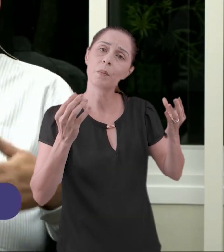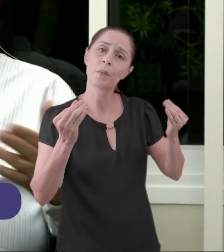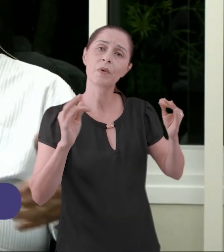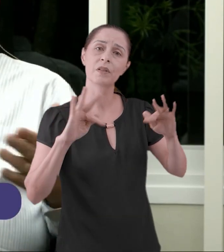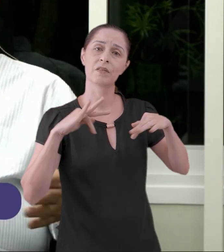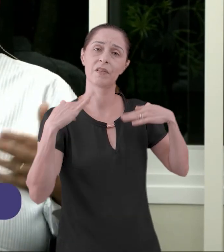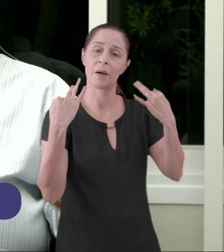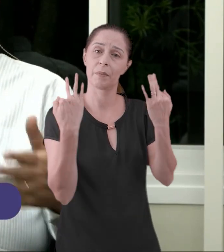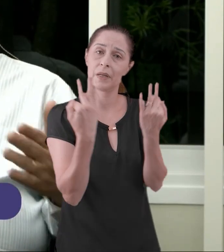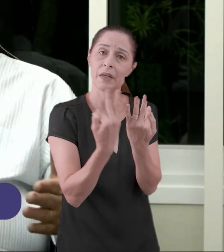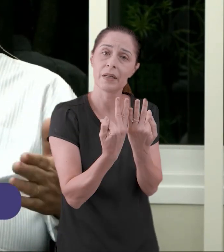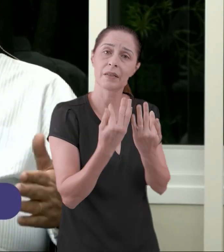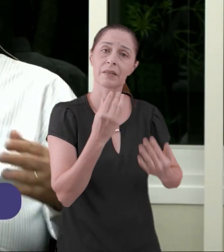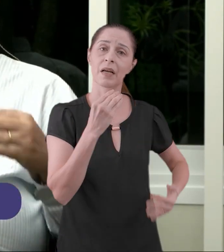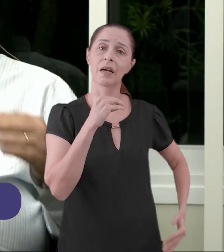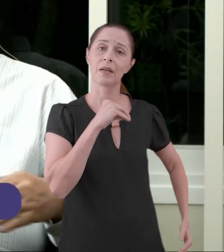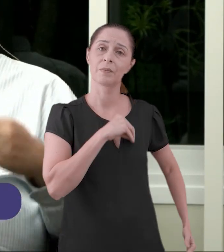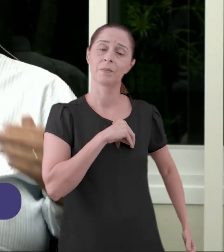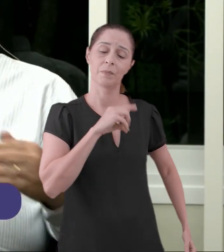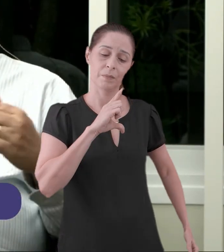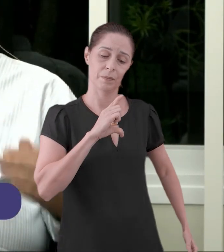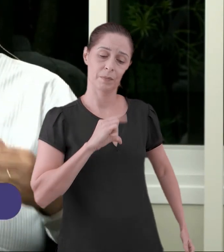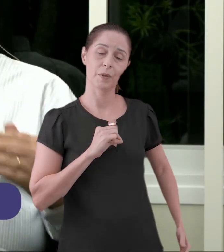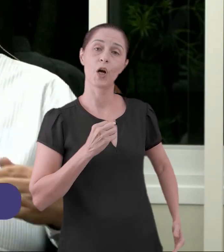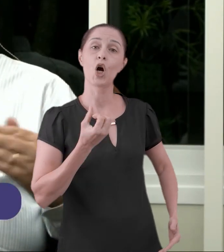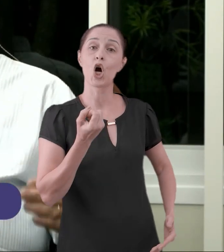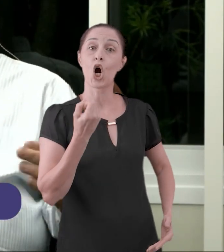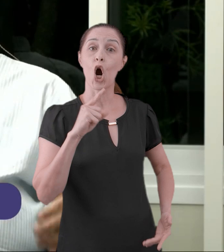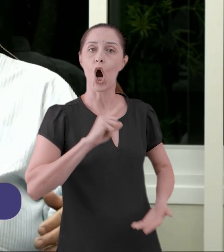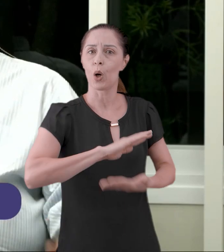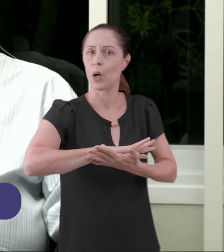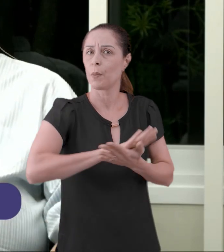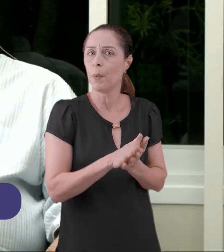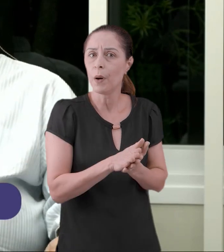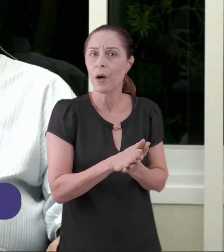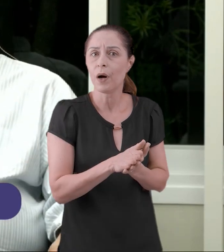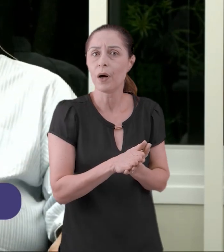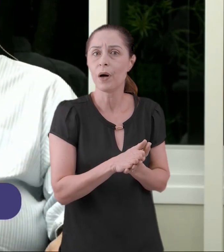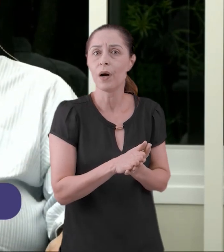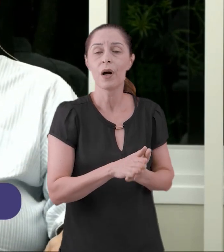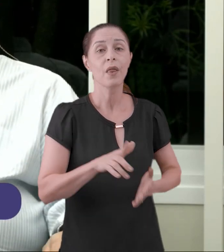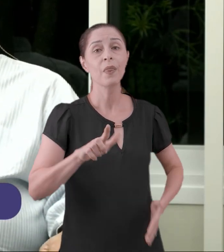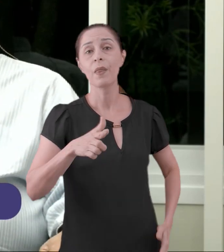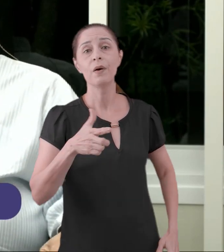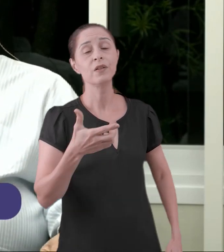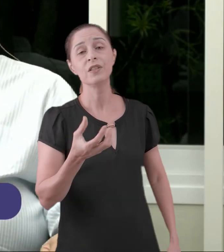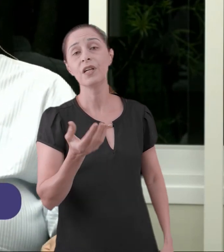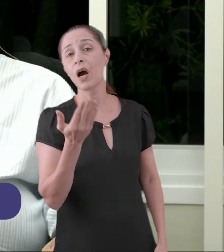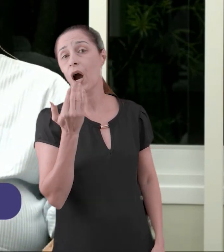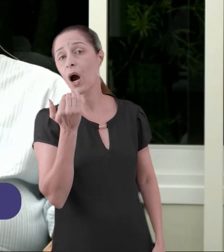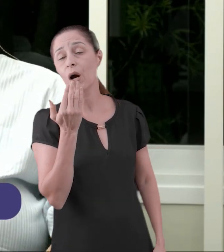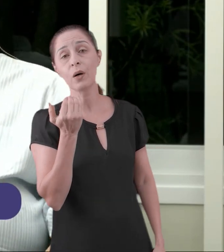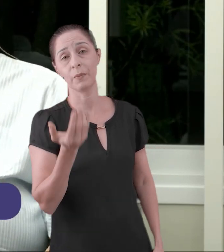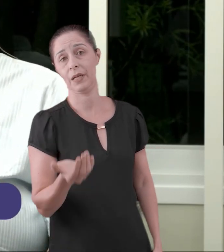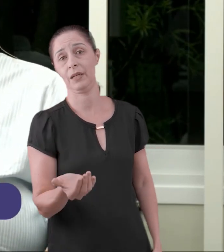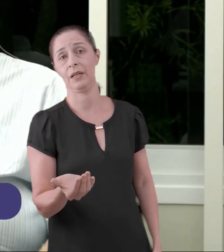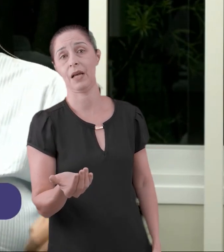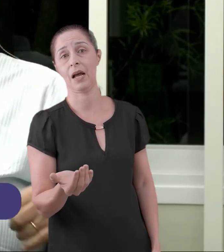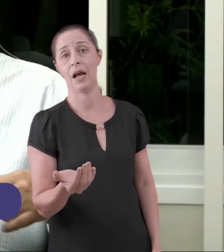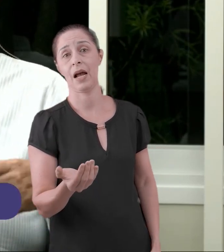têm problemas aí nessa área têm sido acudidas com o dinheiro das cestas básicas, né? Então, eu